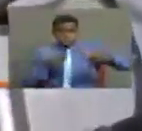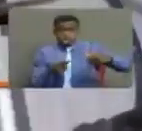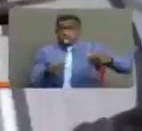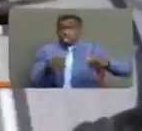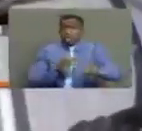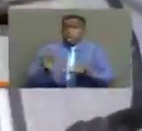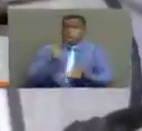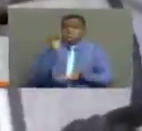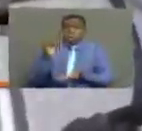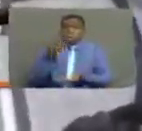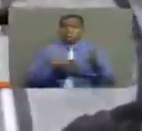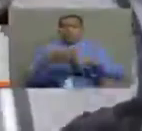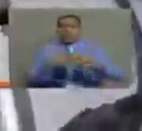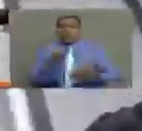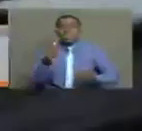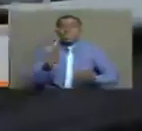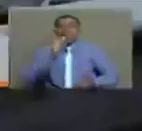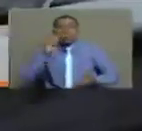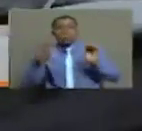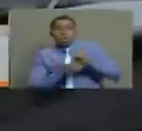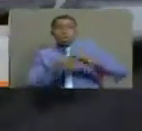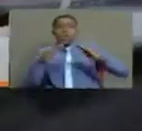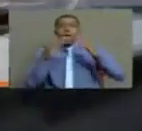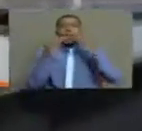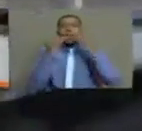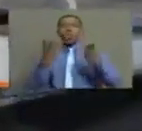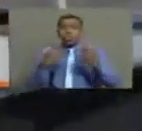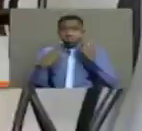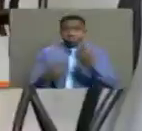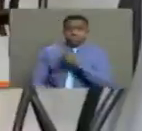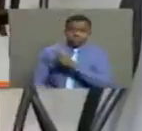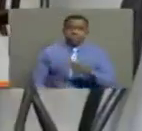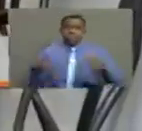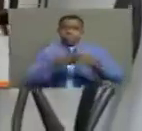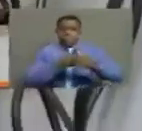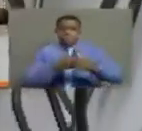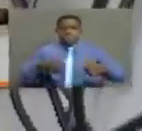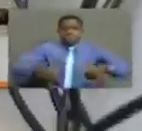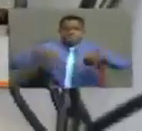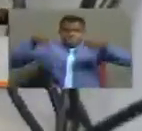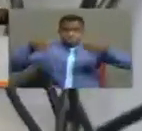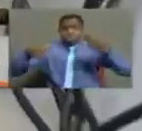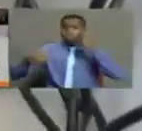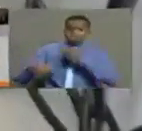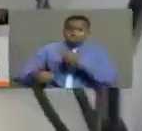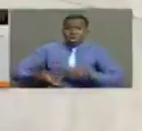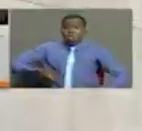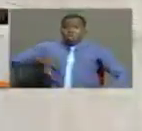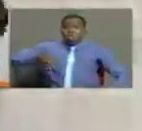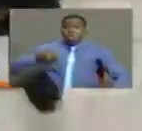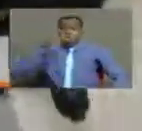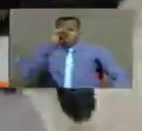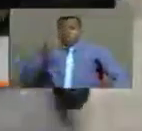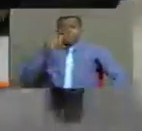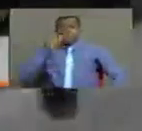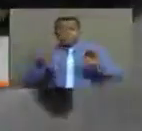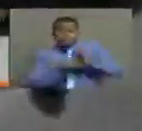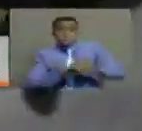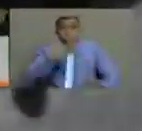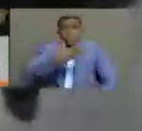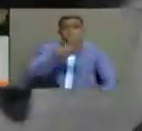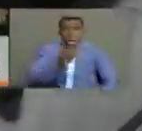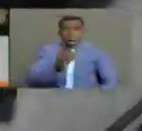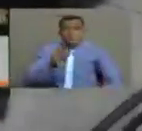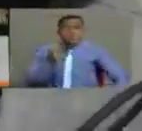impensáveis descer guardar em casa Vamos aos valores são e malas Pedro no sato's com dia mais de